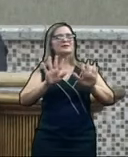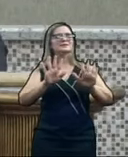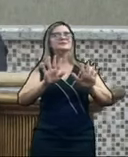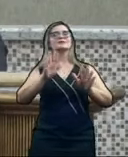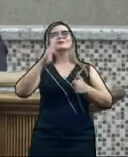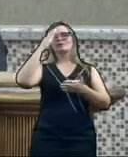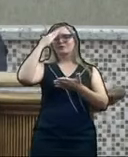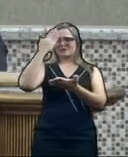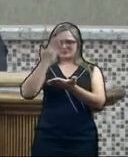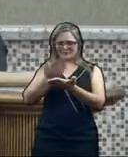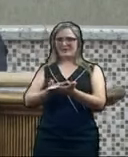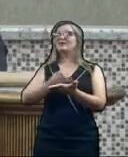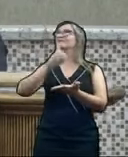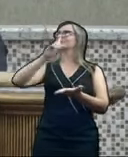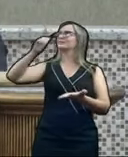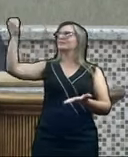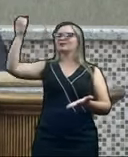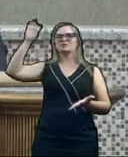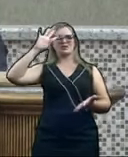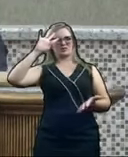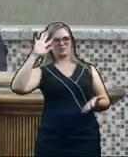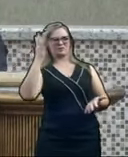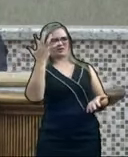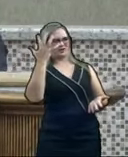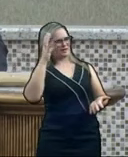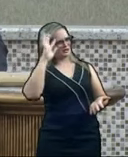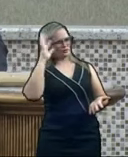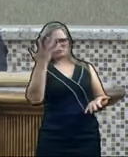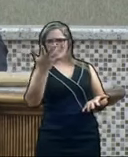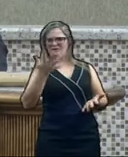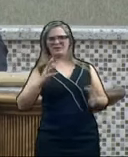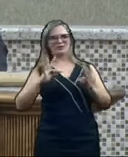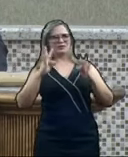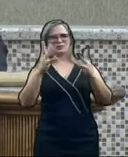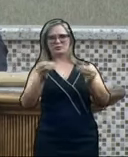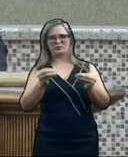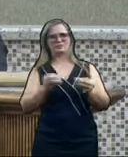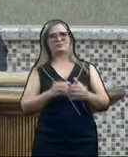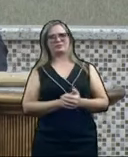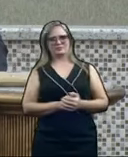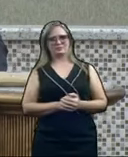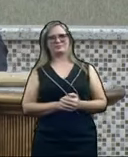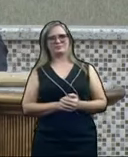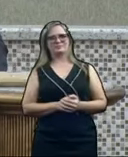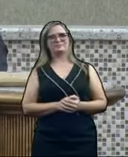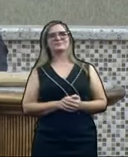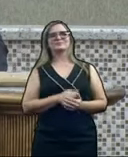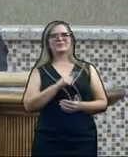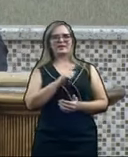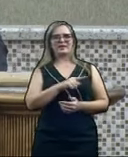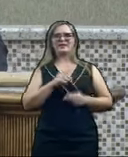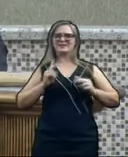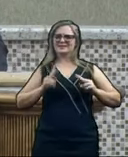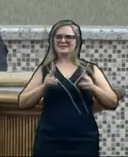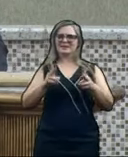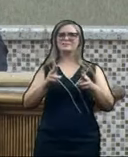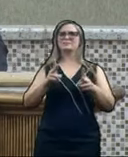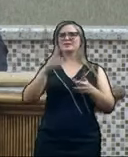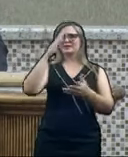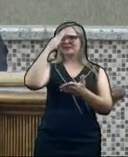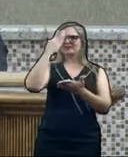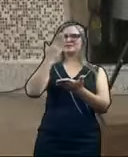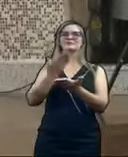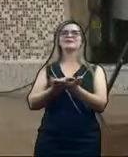tinha a promessa de Deus na vida dele e já corta a partir daquele momento estava inteiramente na dependência de